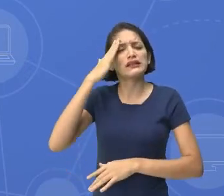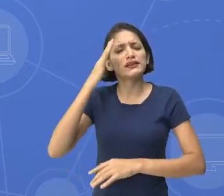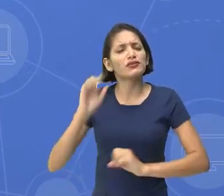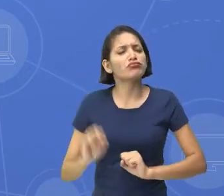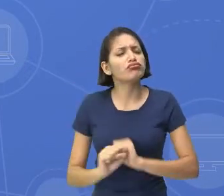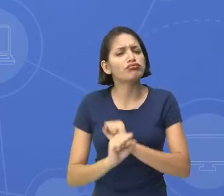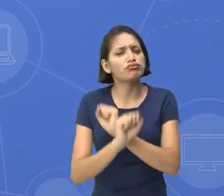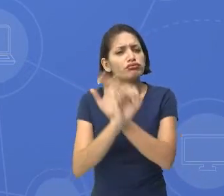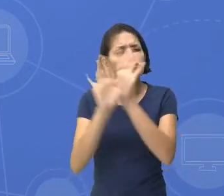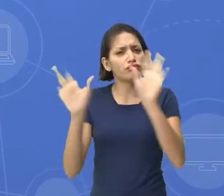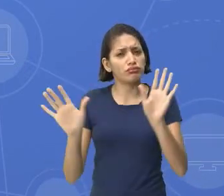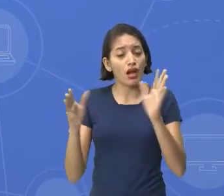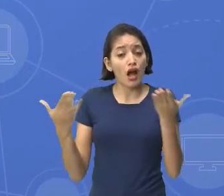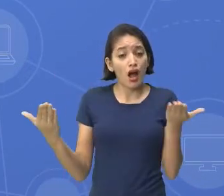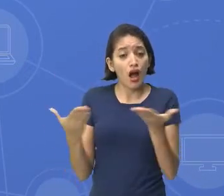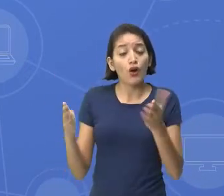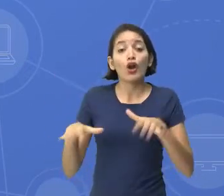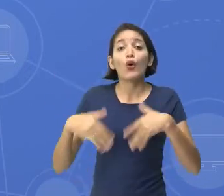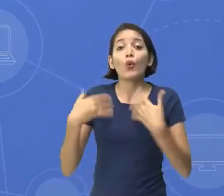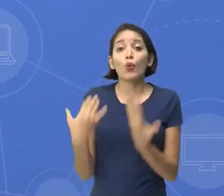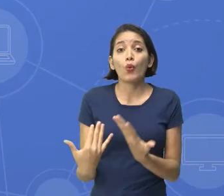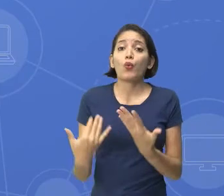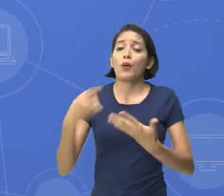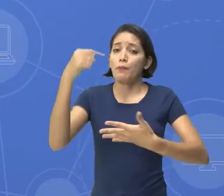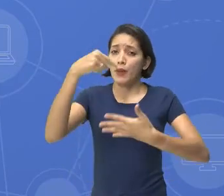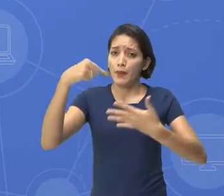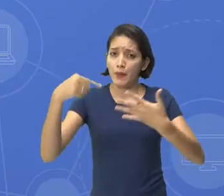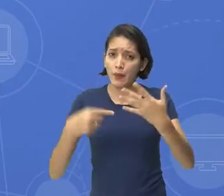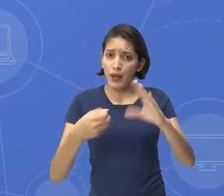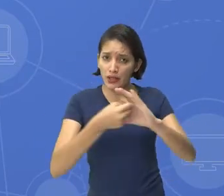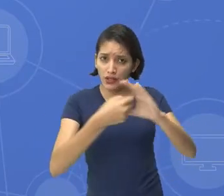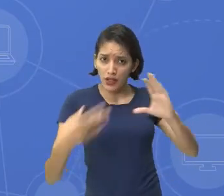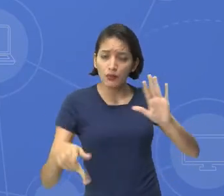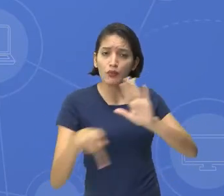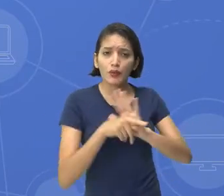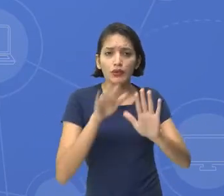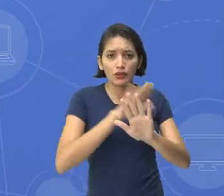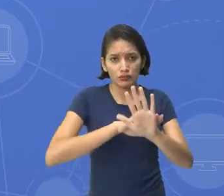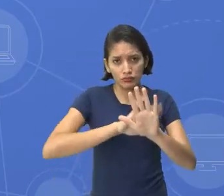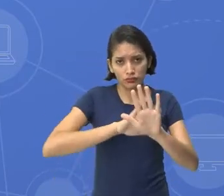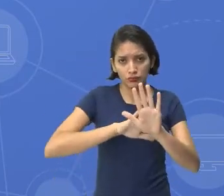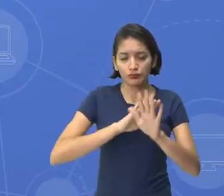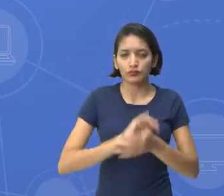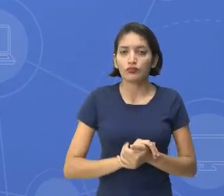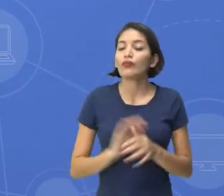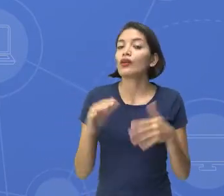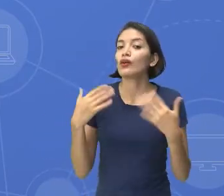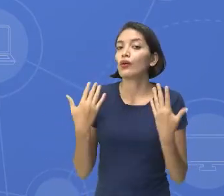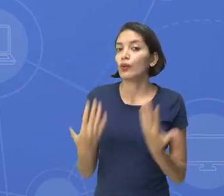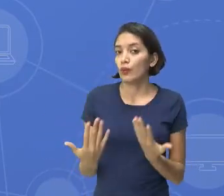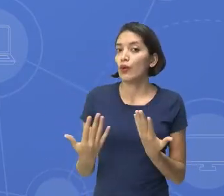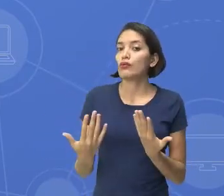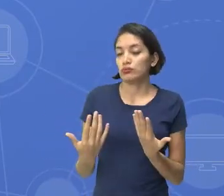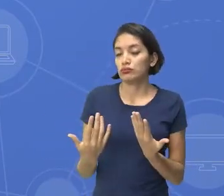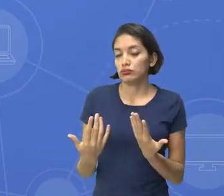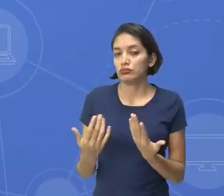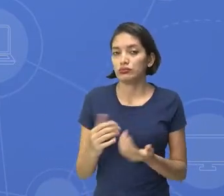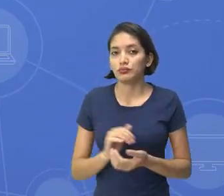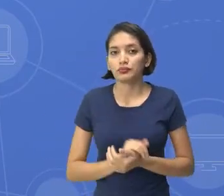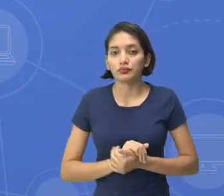ainda, nós vamos agora ver quais são as características dessa ideologia, que caracteriza um discurso